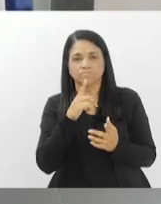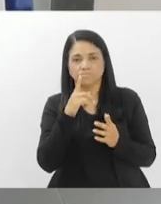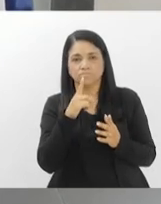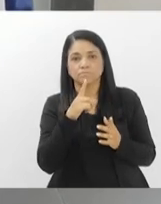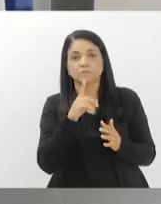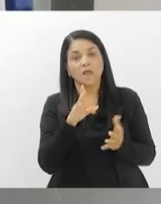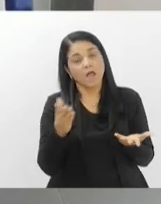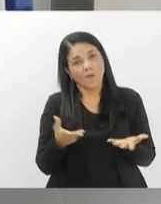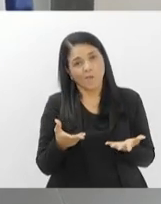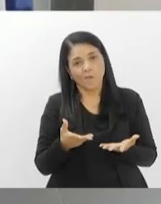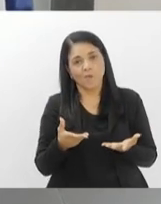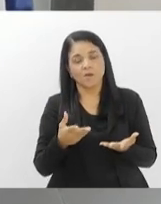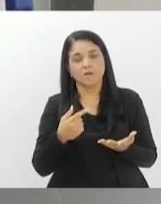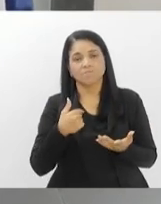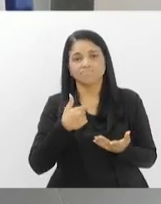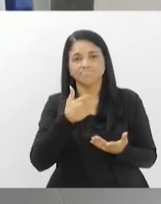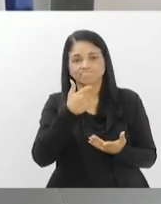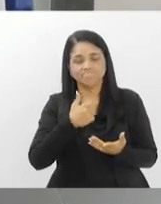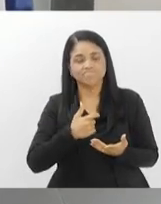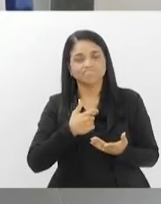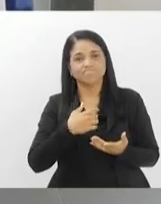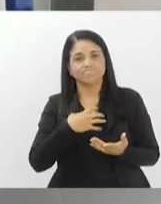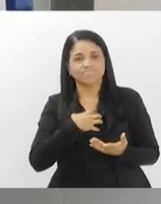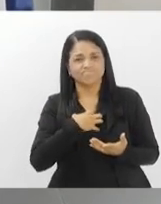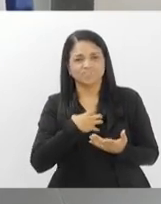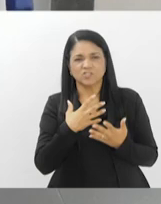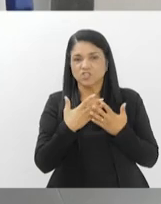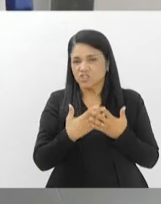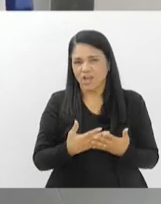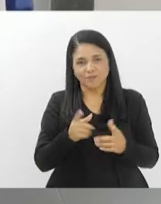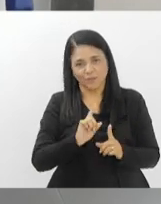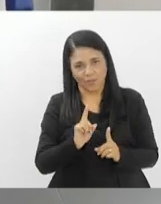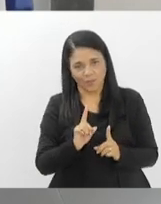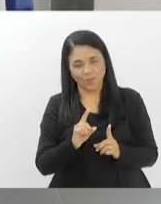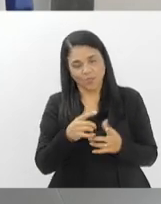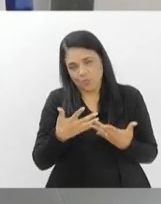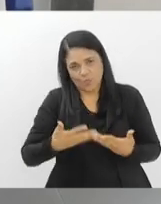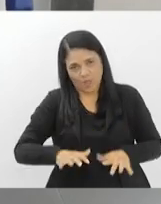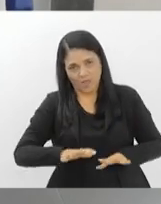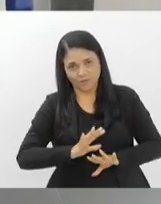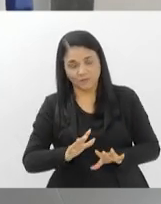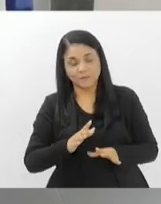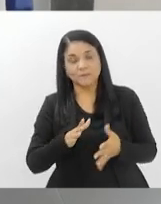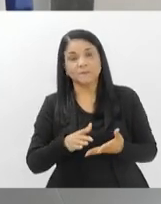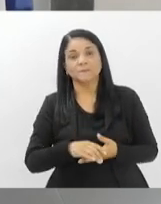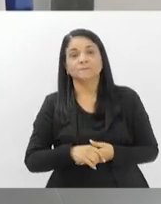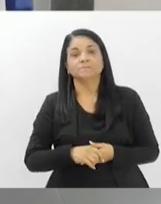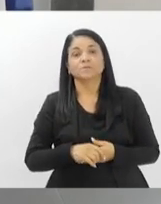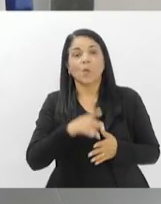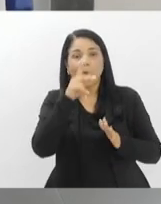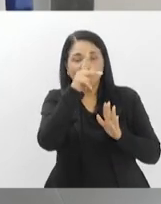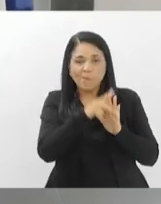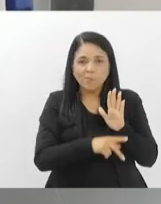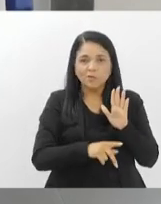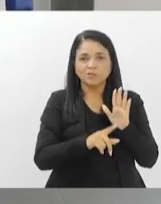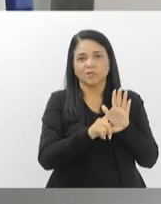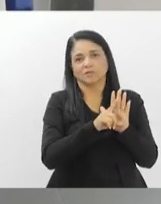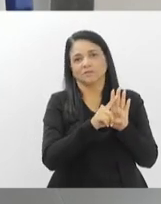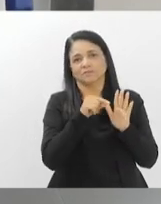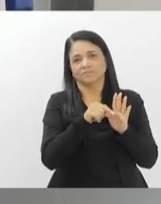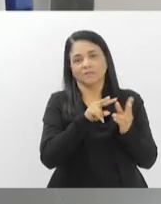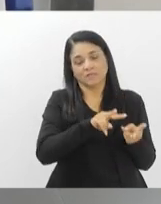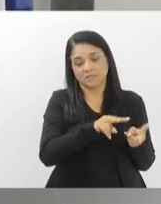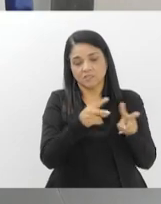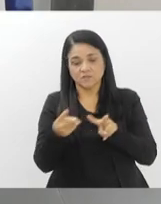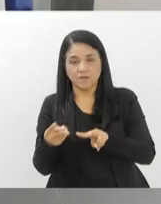Agora, me causa aqui, sem querer ser chato ou tecnicista demais, mas é um projeto que prevê transferência